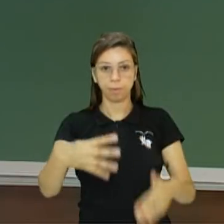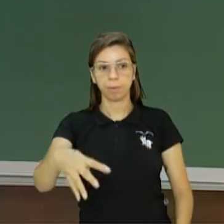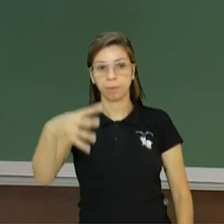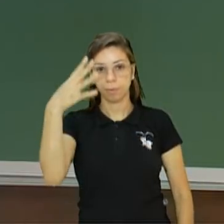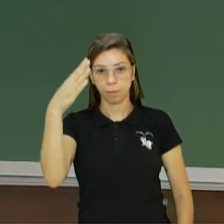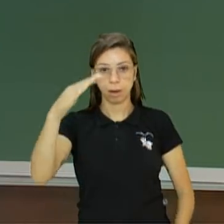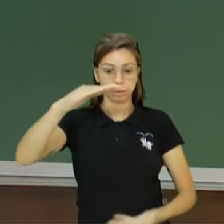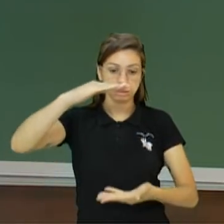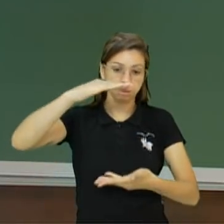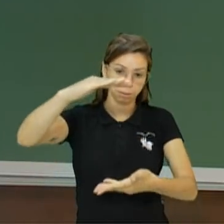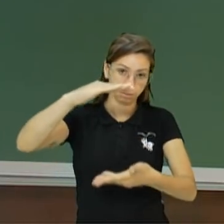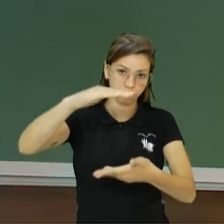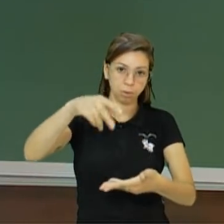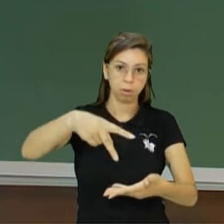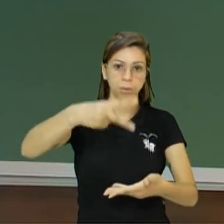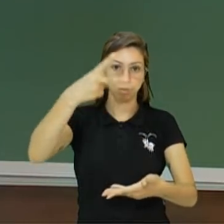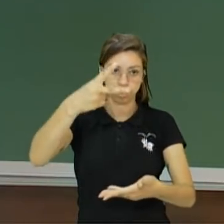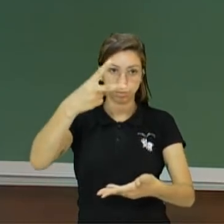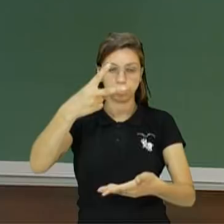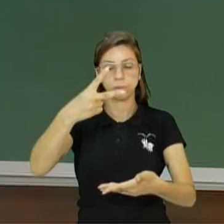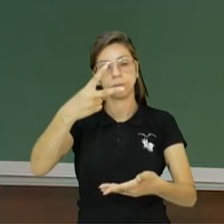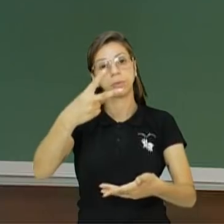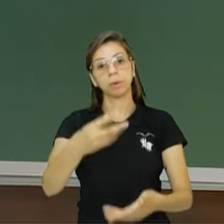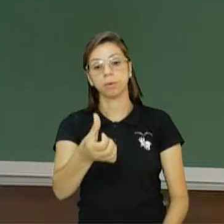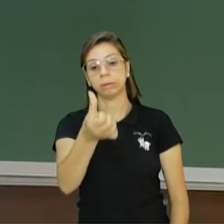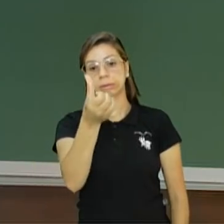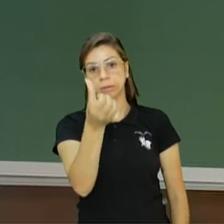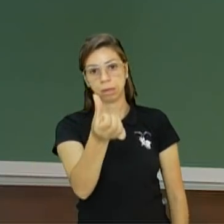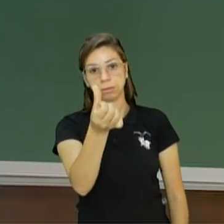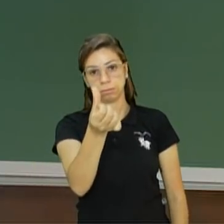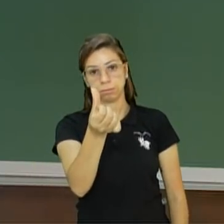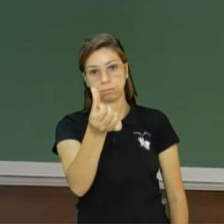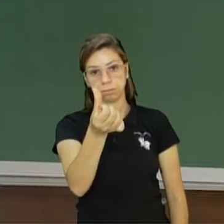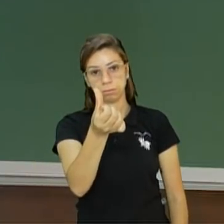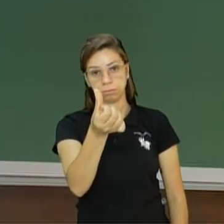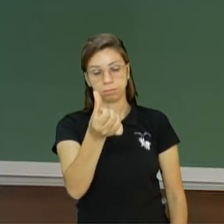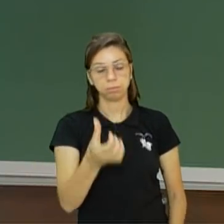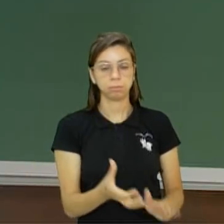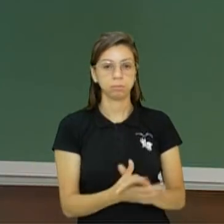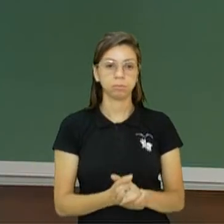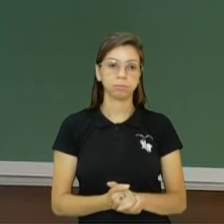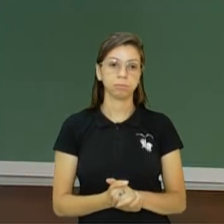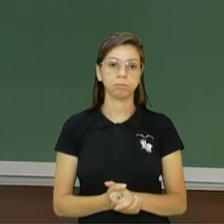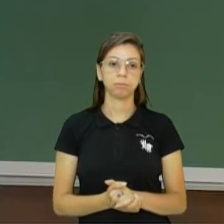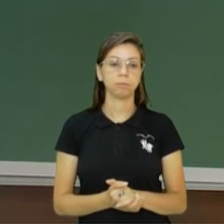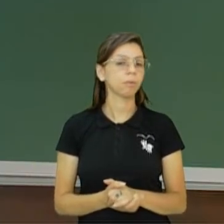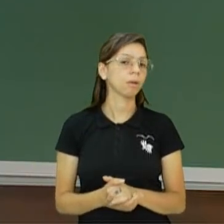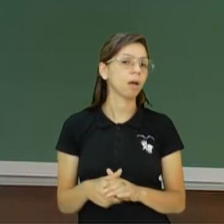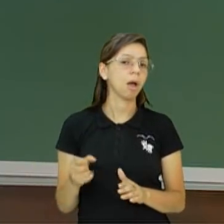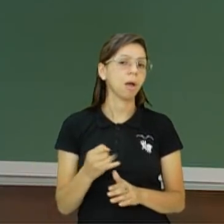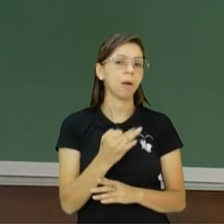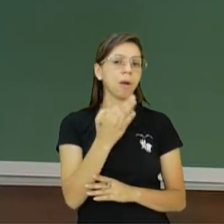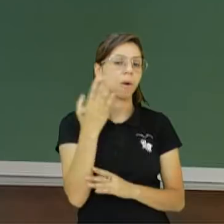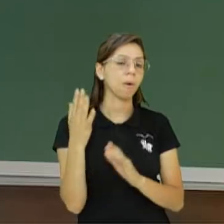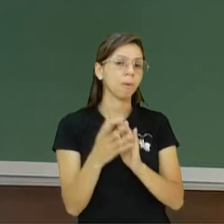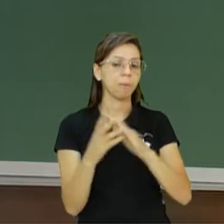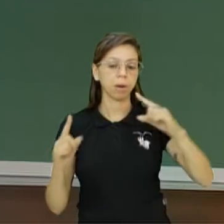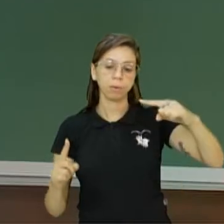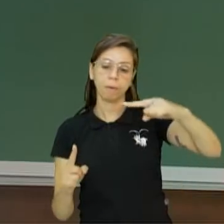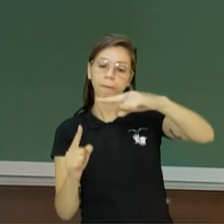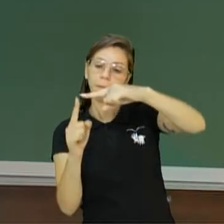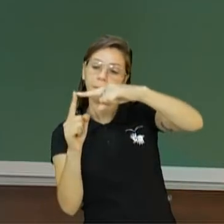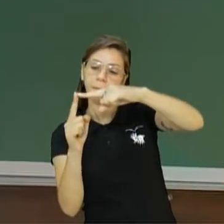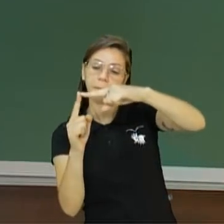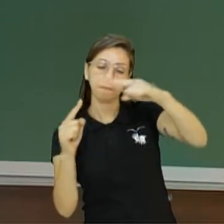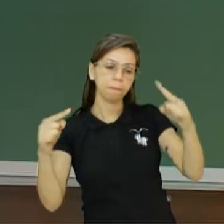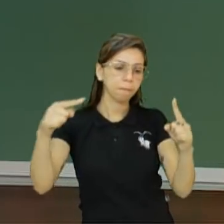2 bases, então ele tem 6 faces. Tá bom? E quantos vértices, quantas jujubas?